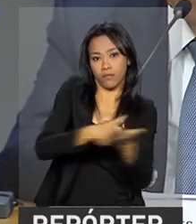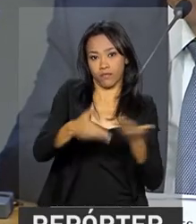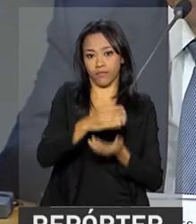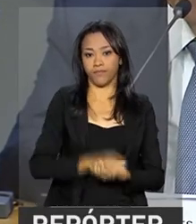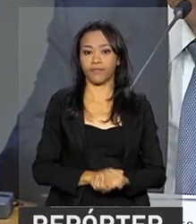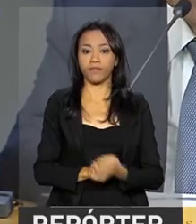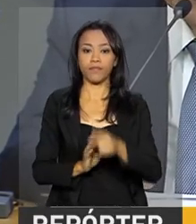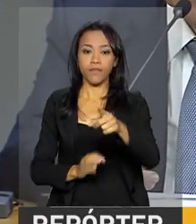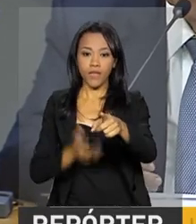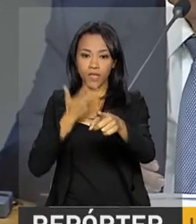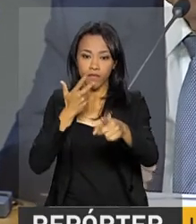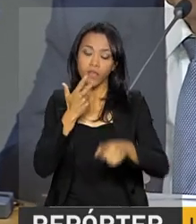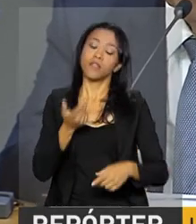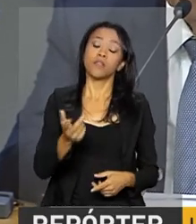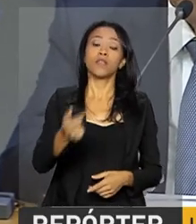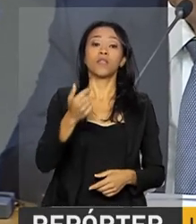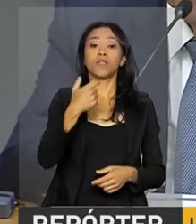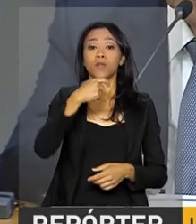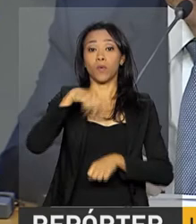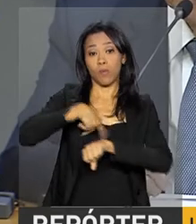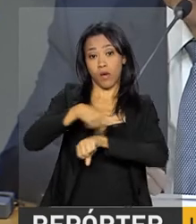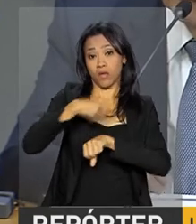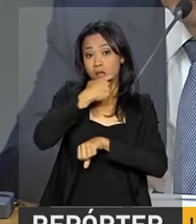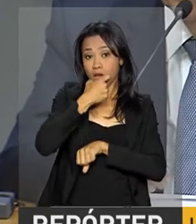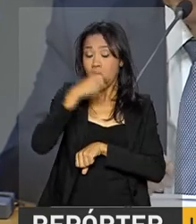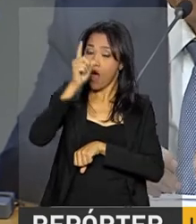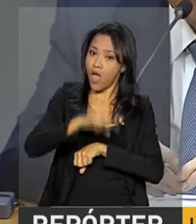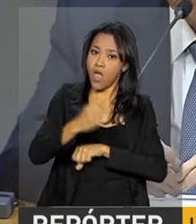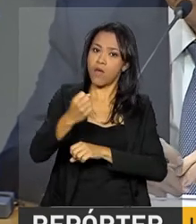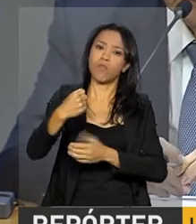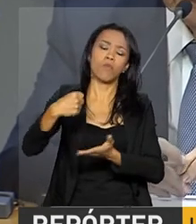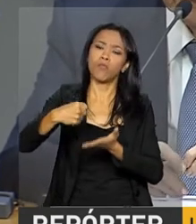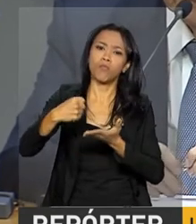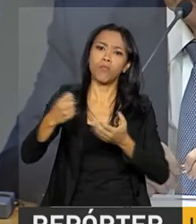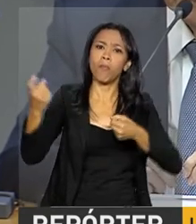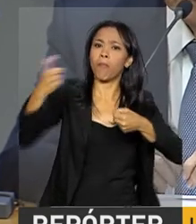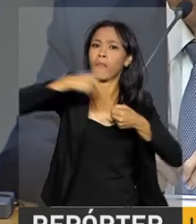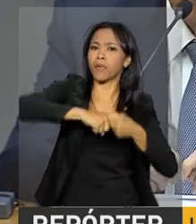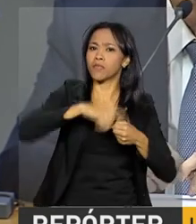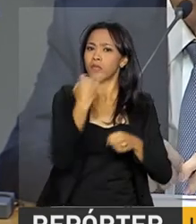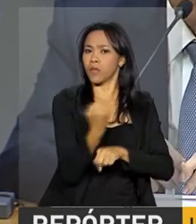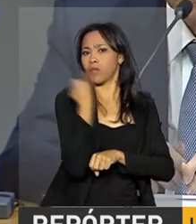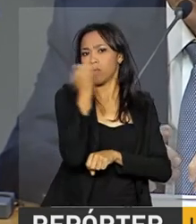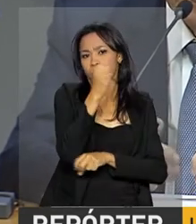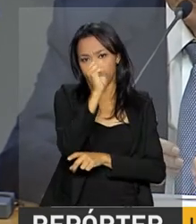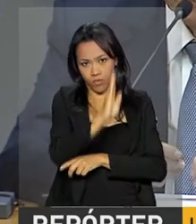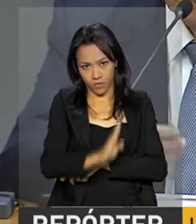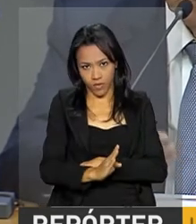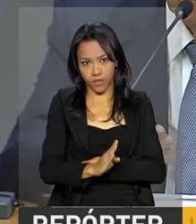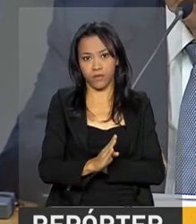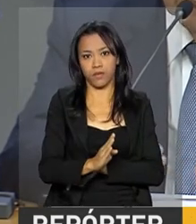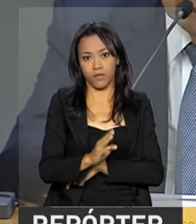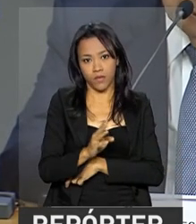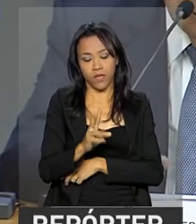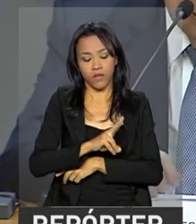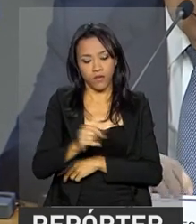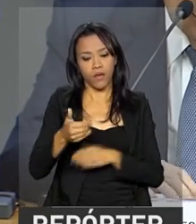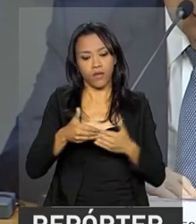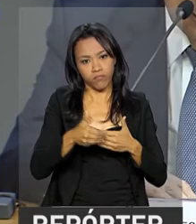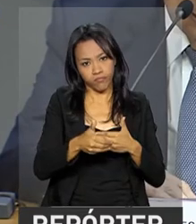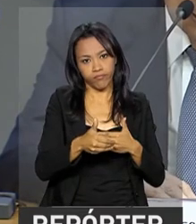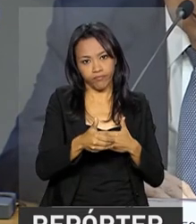parceiro importante do brasil exatamente o ceará agora